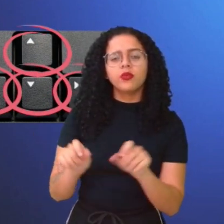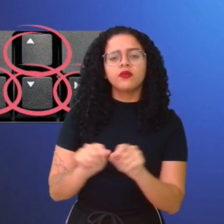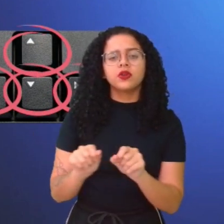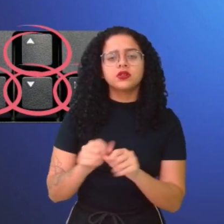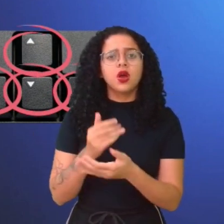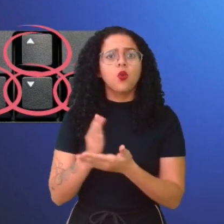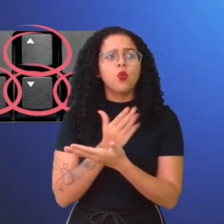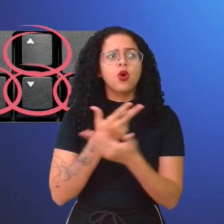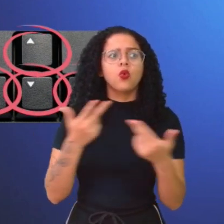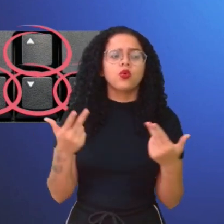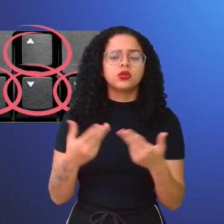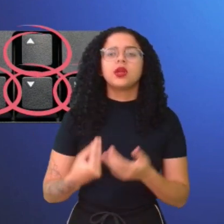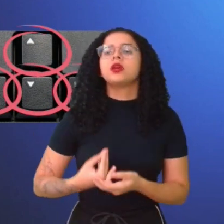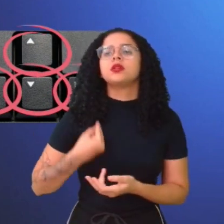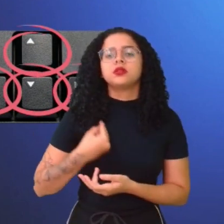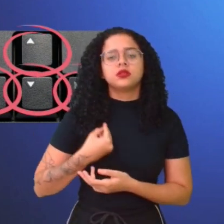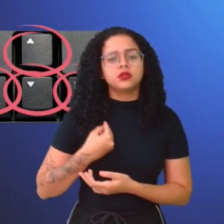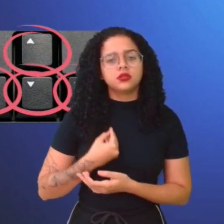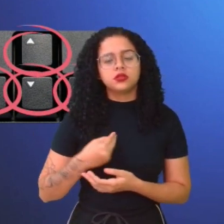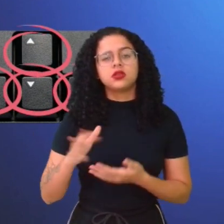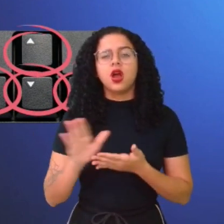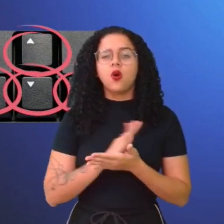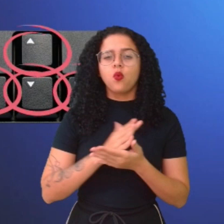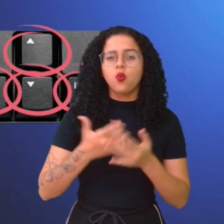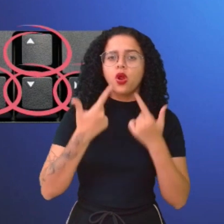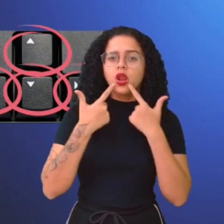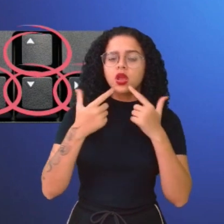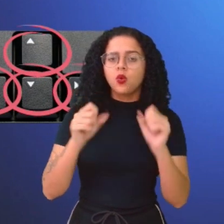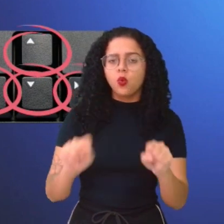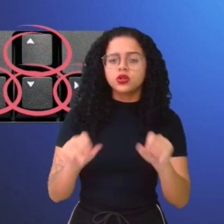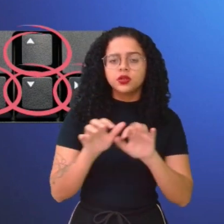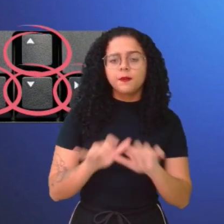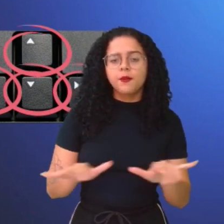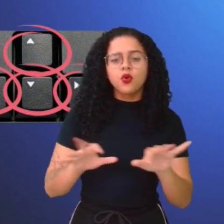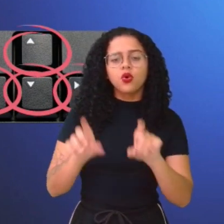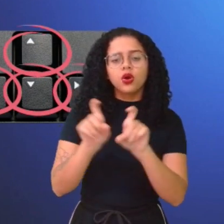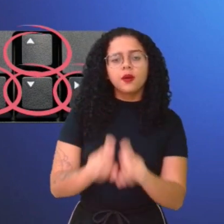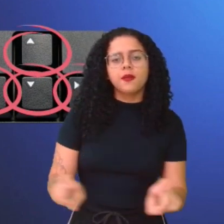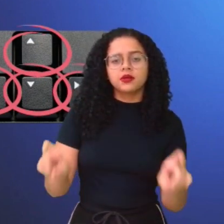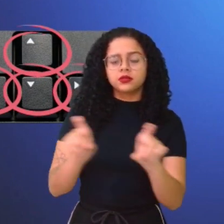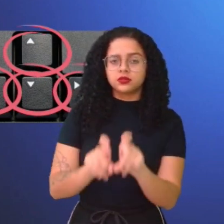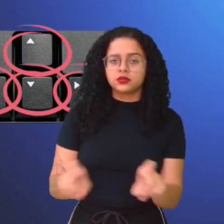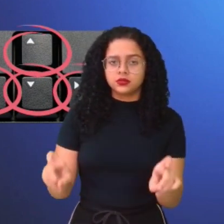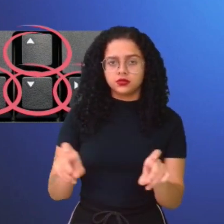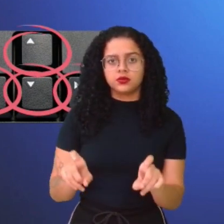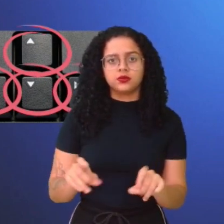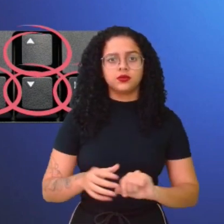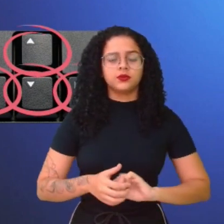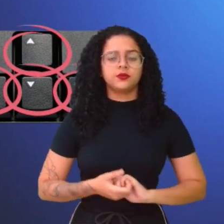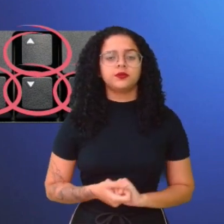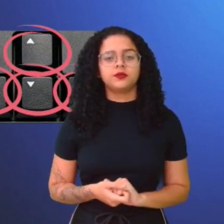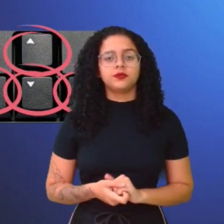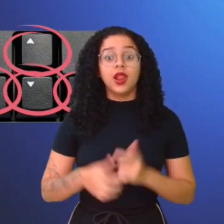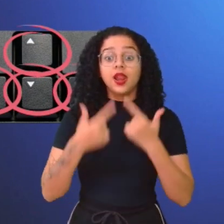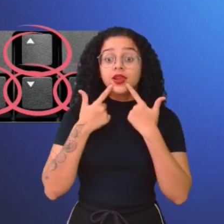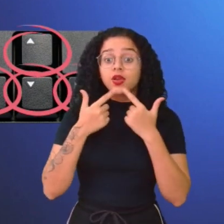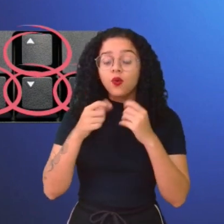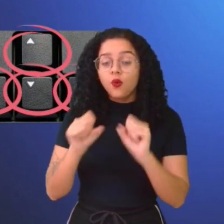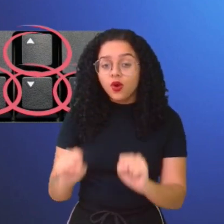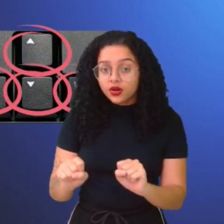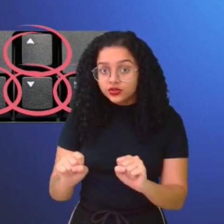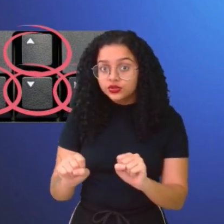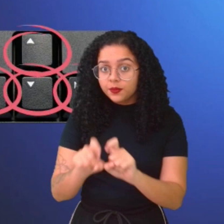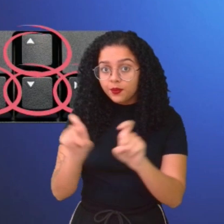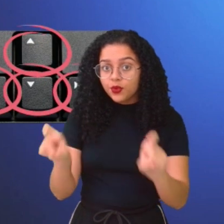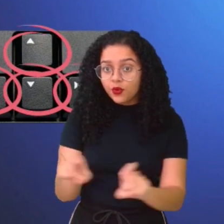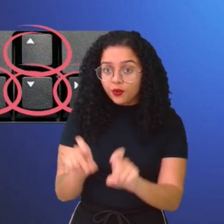algo? Então, existem as chamadas linguagens de programação, né? Ou seja, essas linguagens de programação, elas são utilizadas